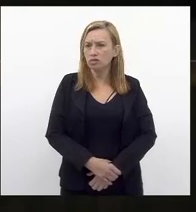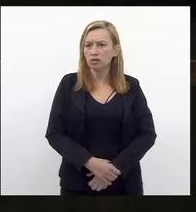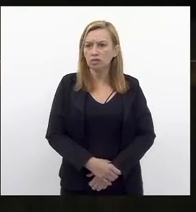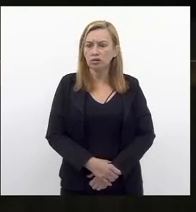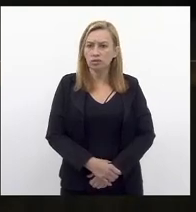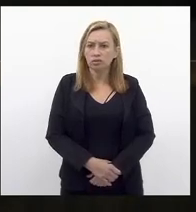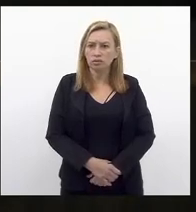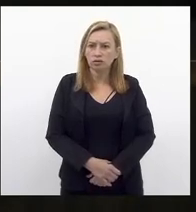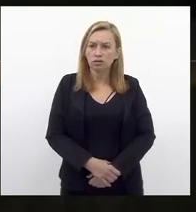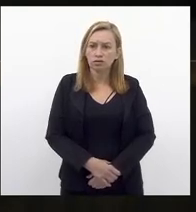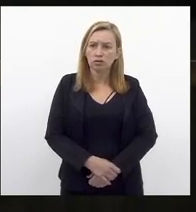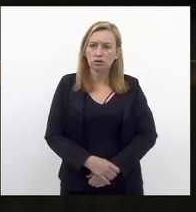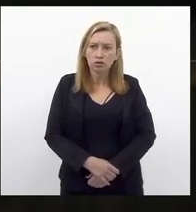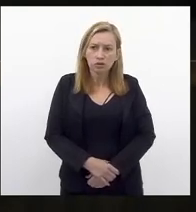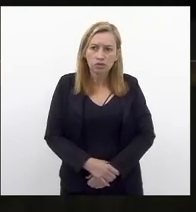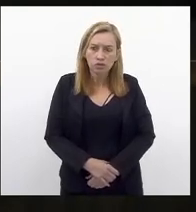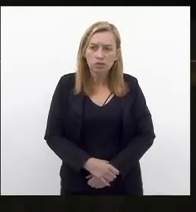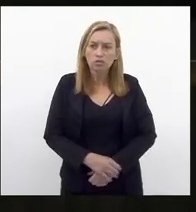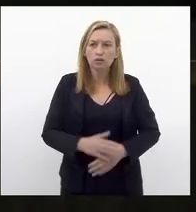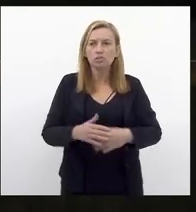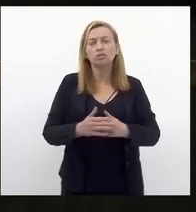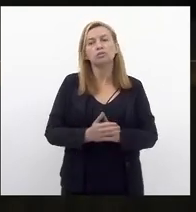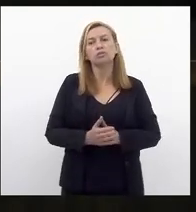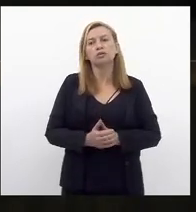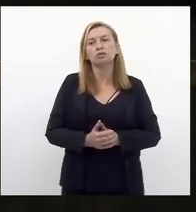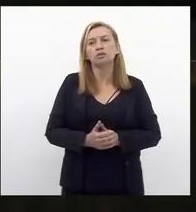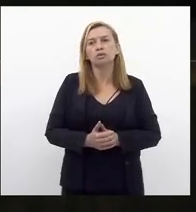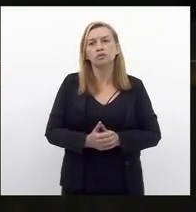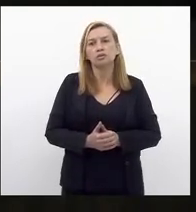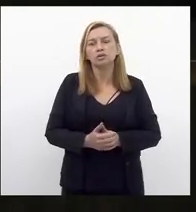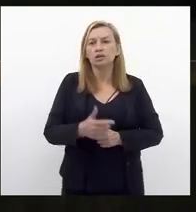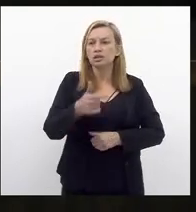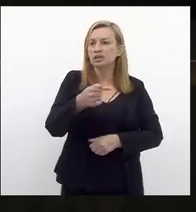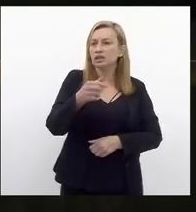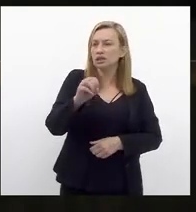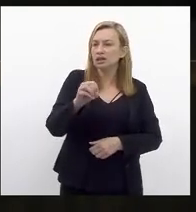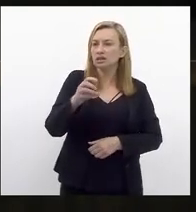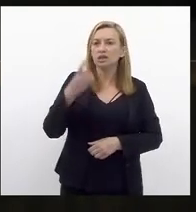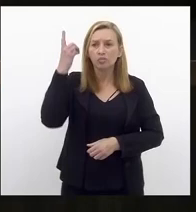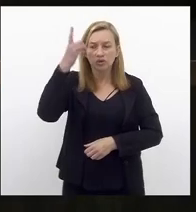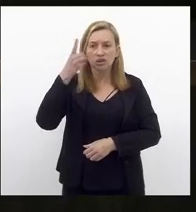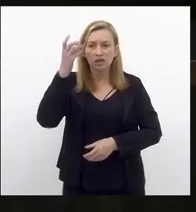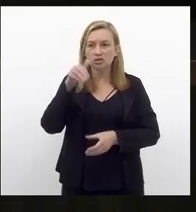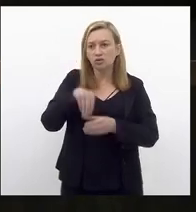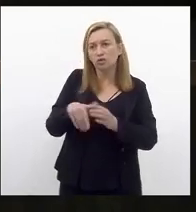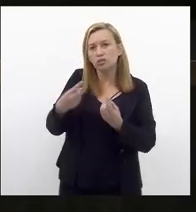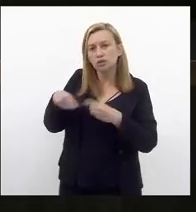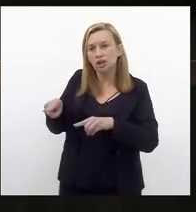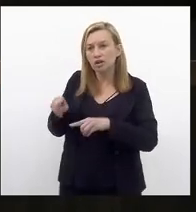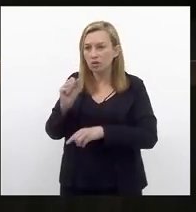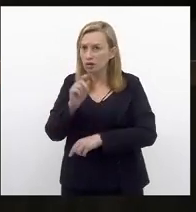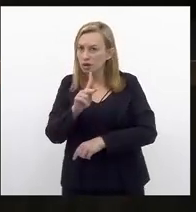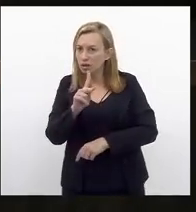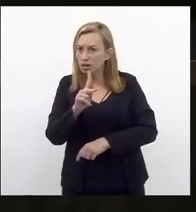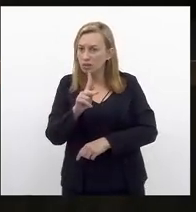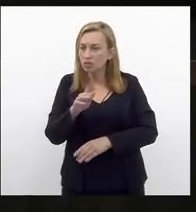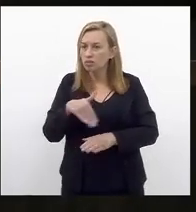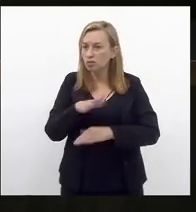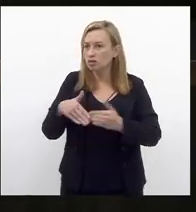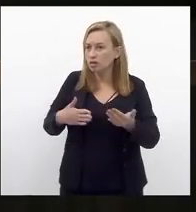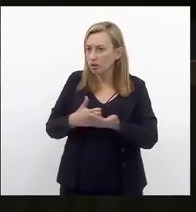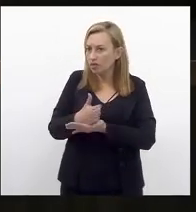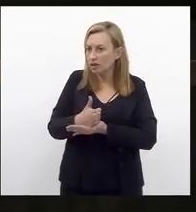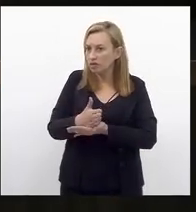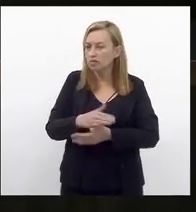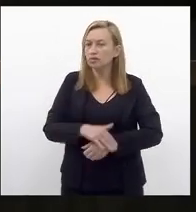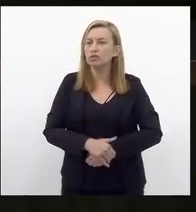possa voltar voltar simbolicamente gaja sobre a presença de 70 deputados e conseguiram os votos contrários Ok só que a palavra